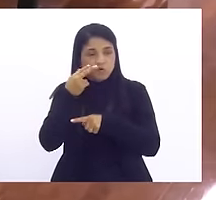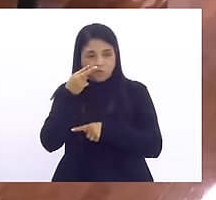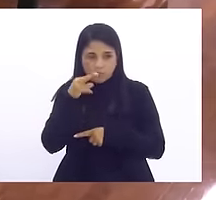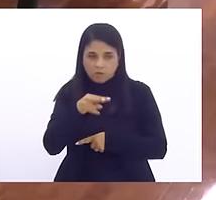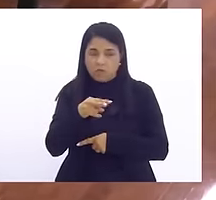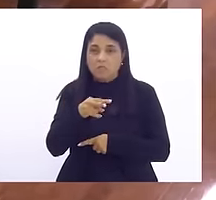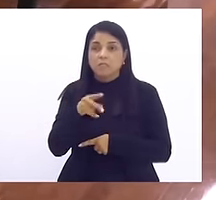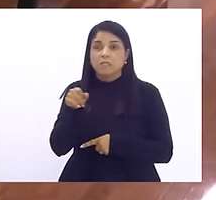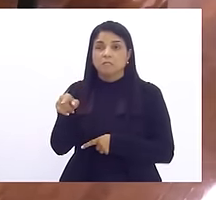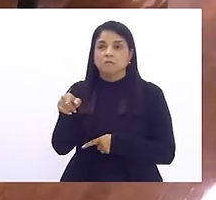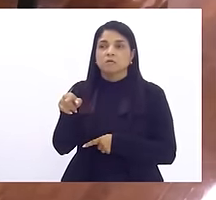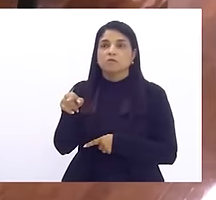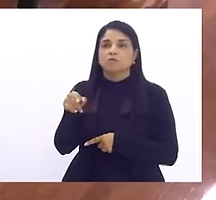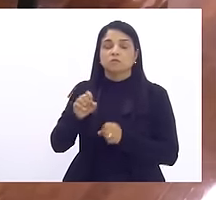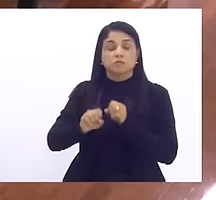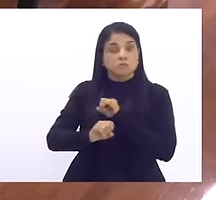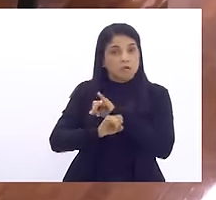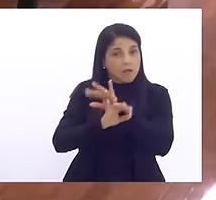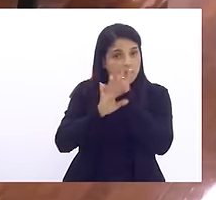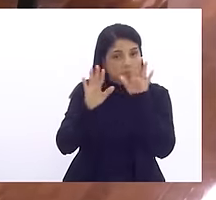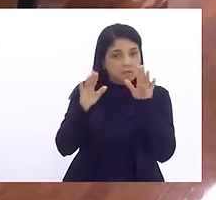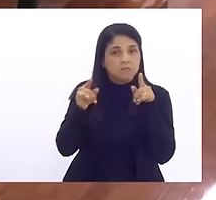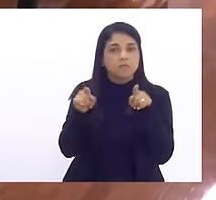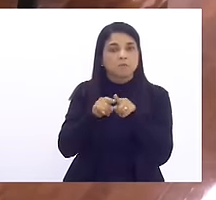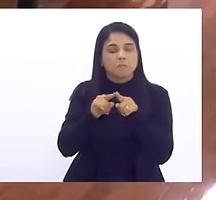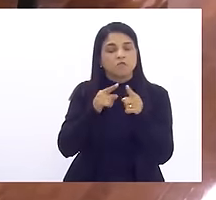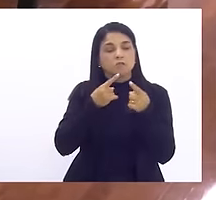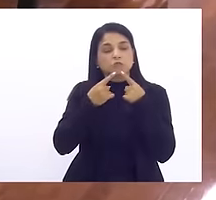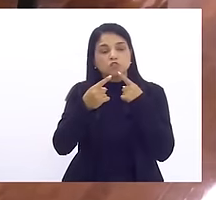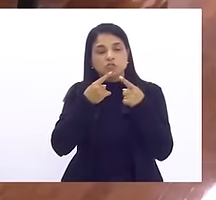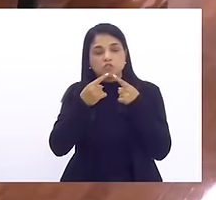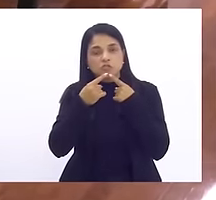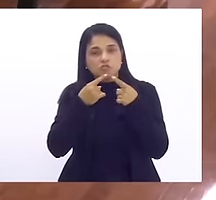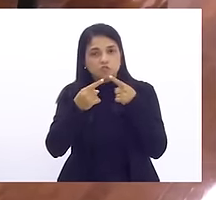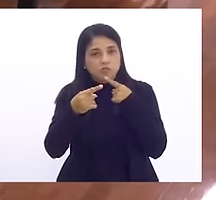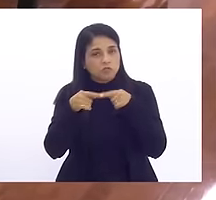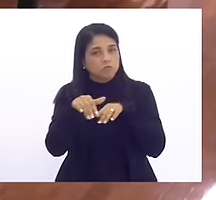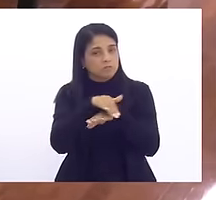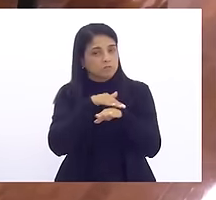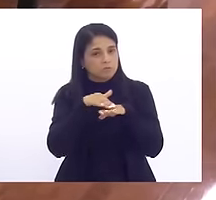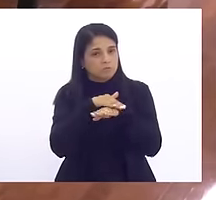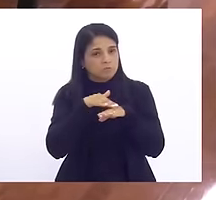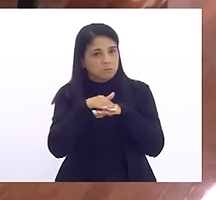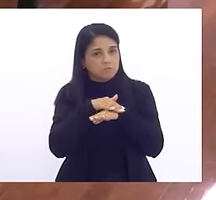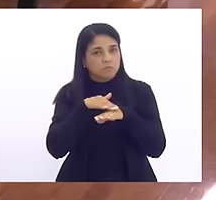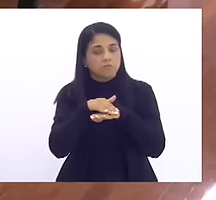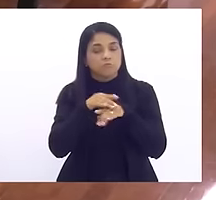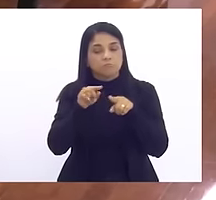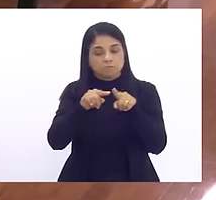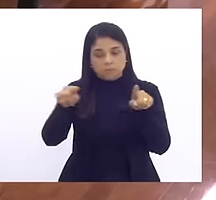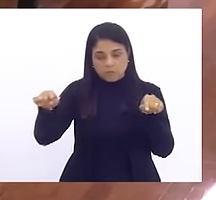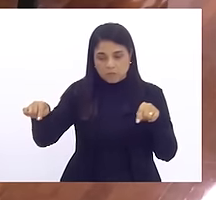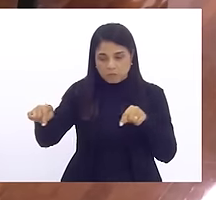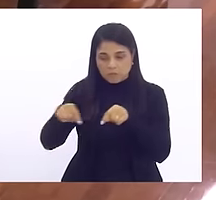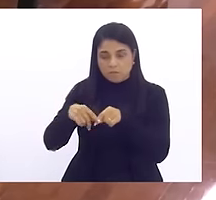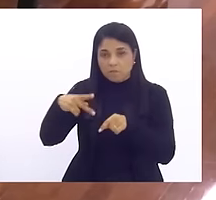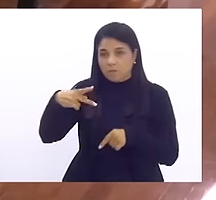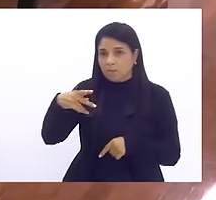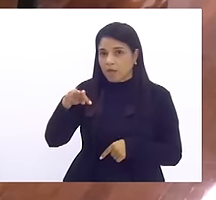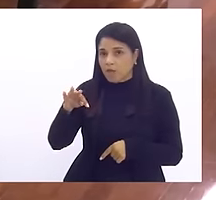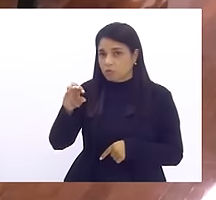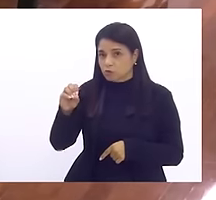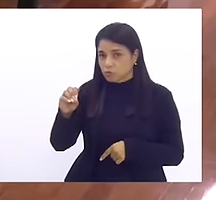a essa questão eu gostaria de esclarecer que também estamos dialogando internamente a abertura dos pátios todos os dias